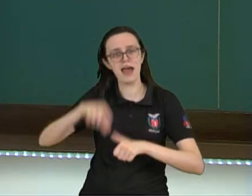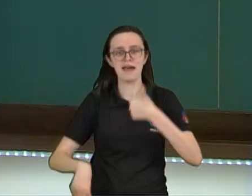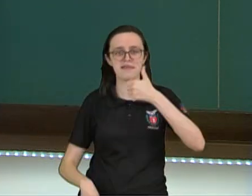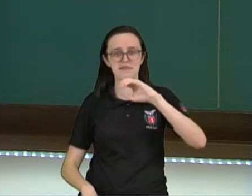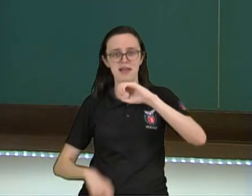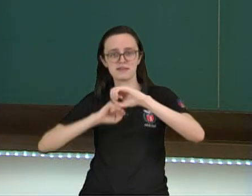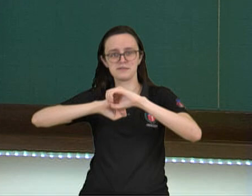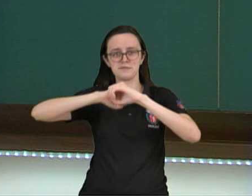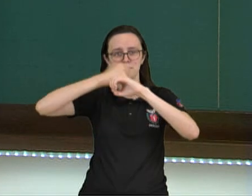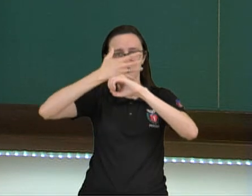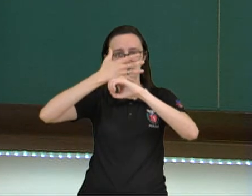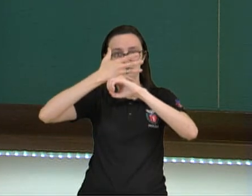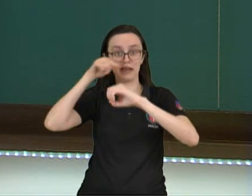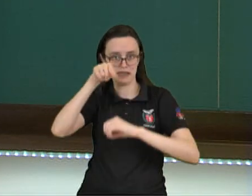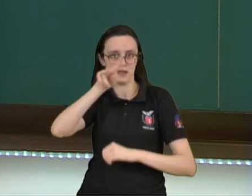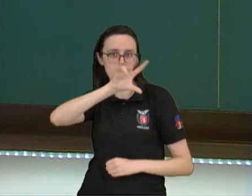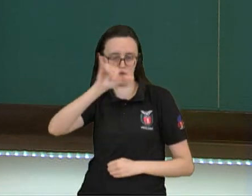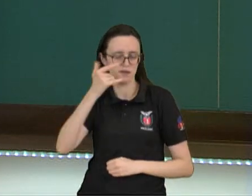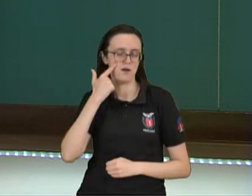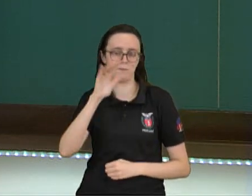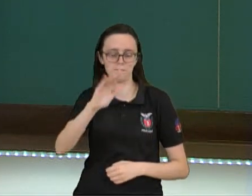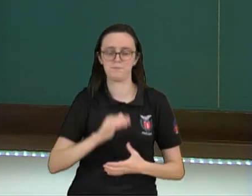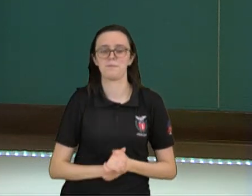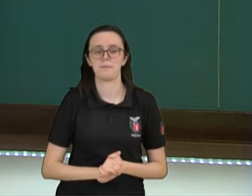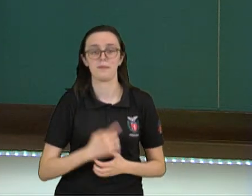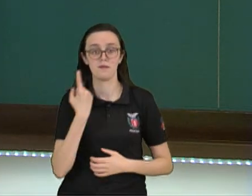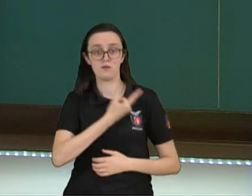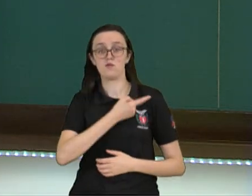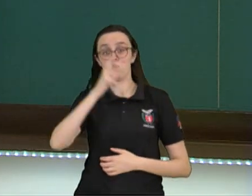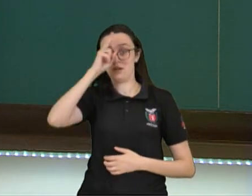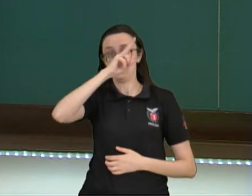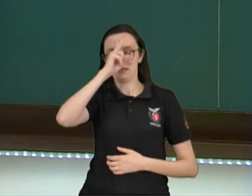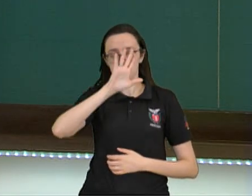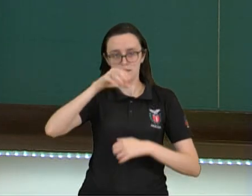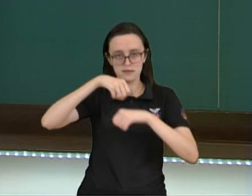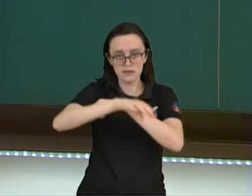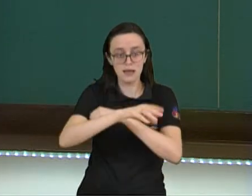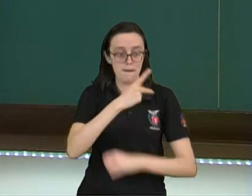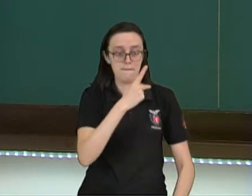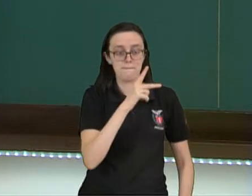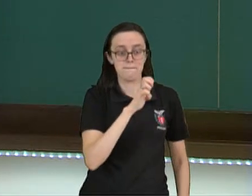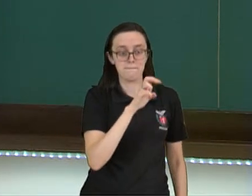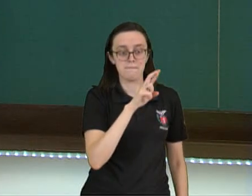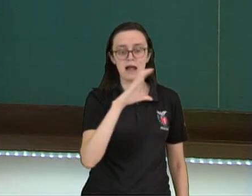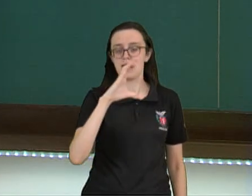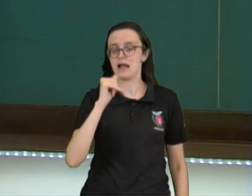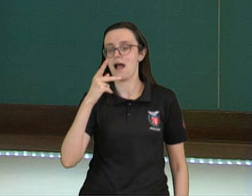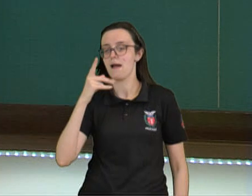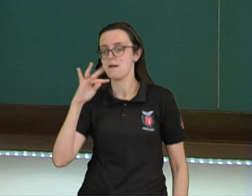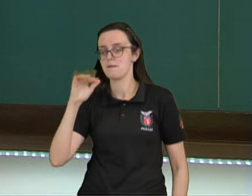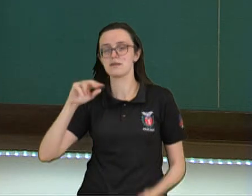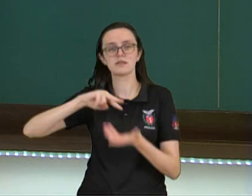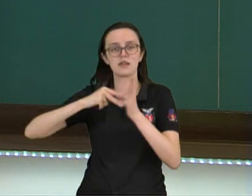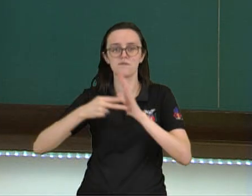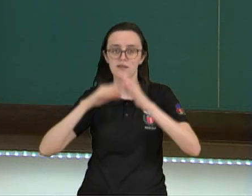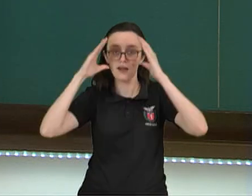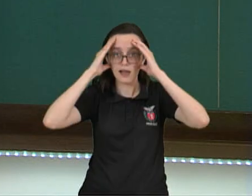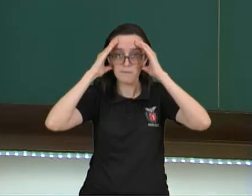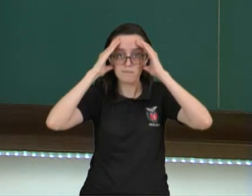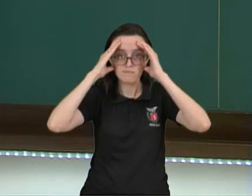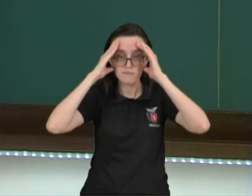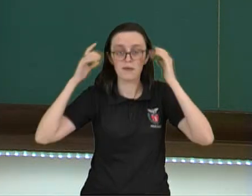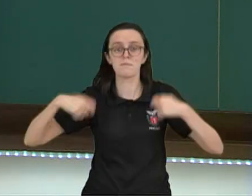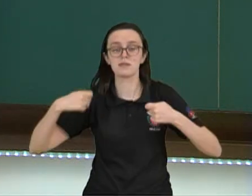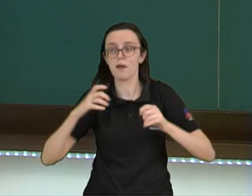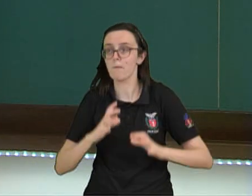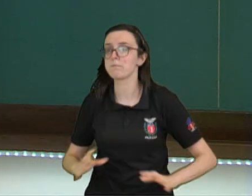que é o mais fácil que temos. E aqui um lembrete para você, ó. Valor per capita seria por cabeça. Então, precisamos dividir o total